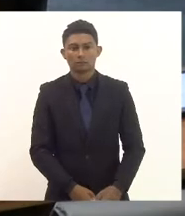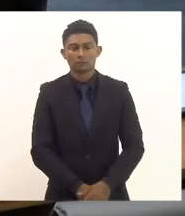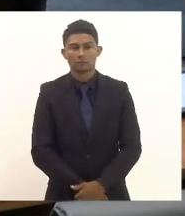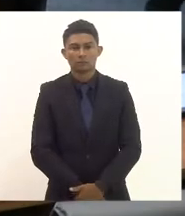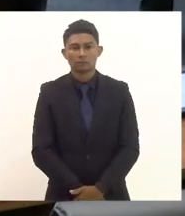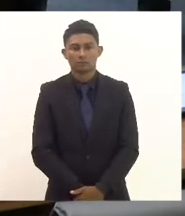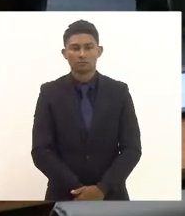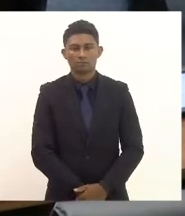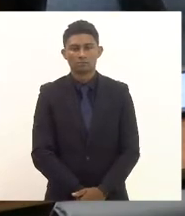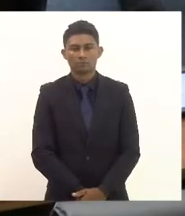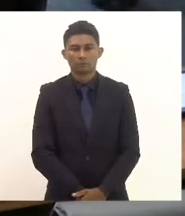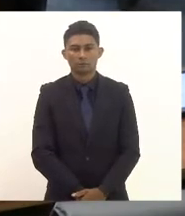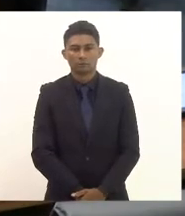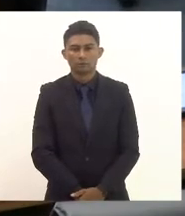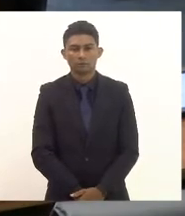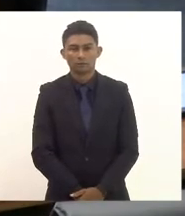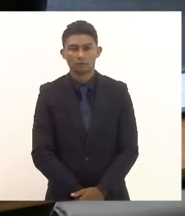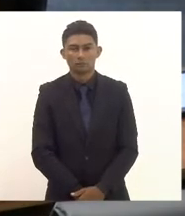a